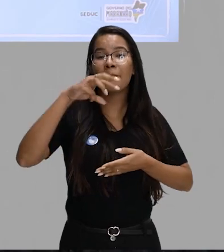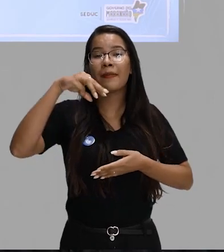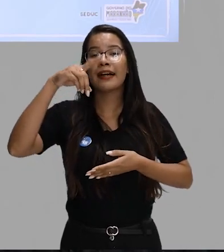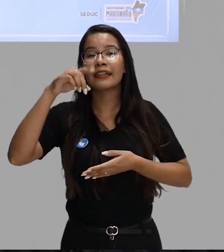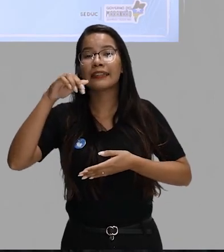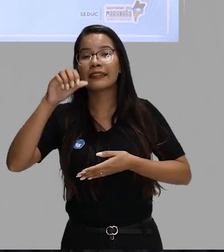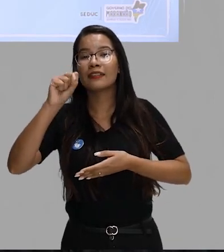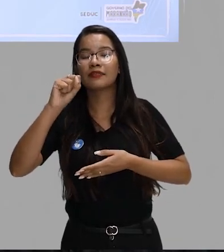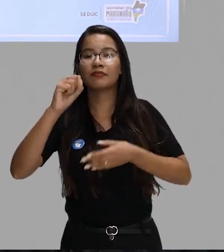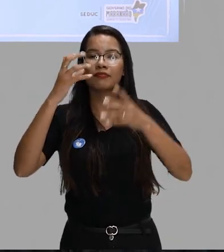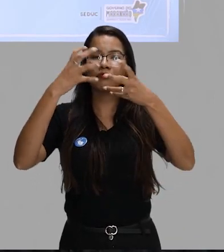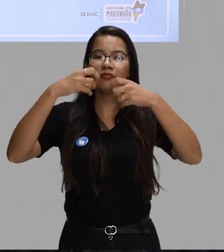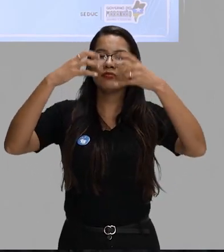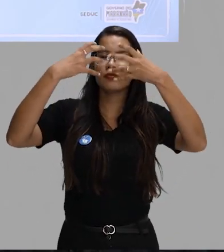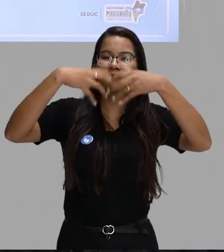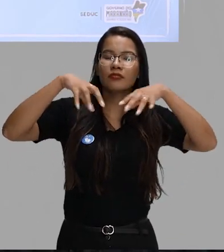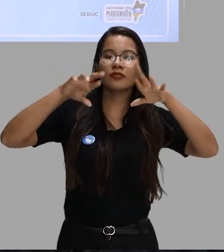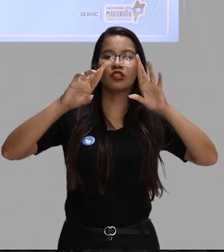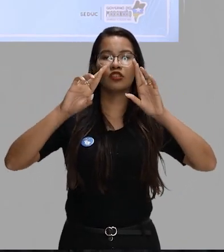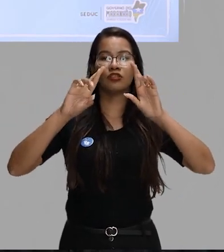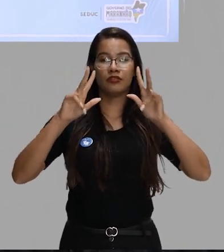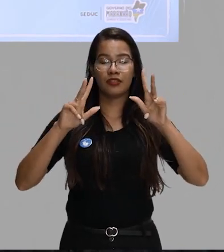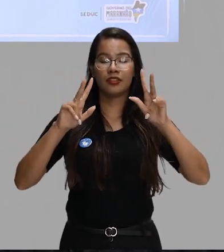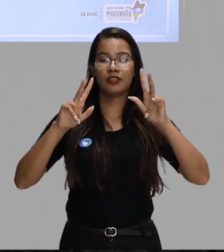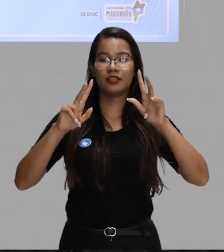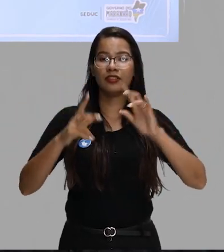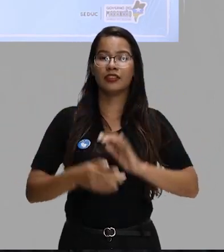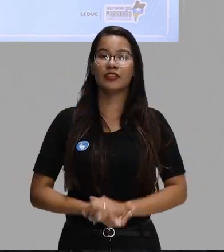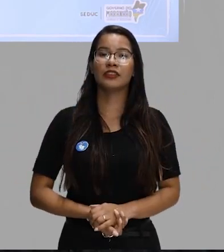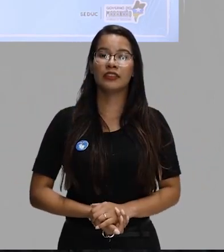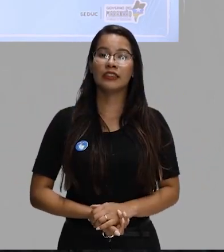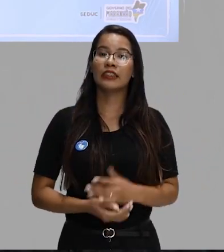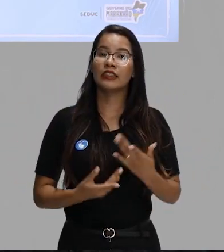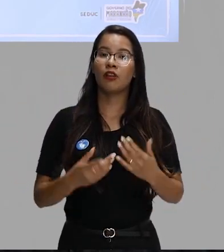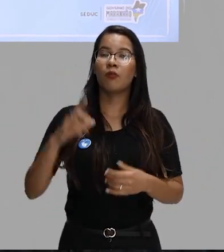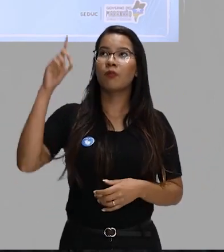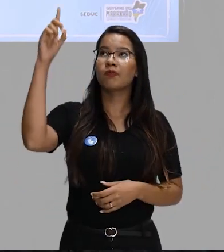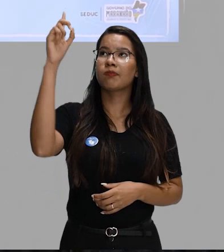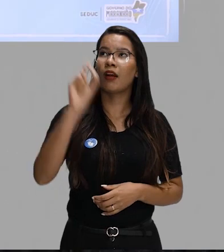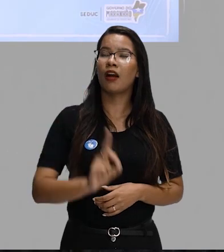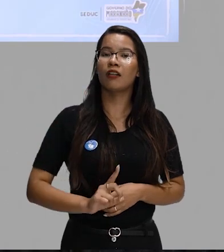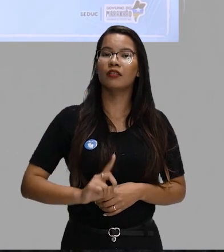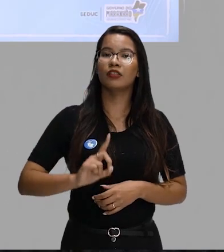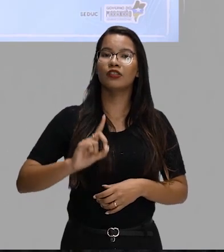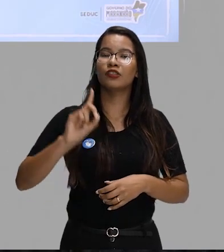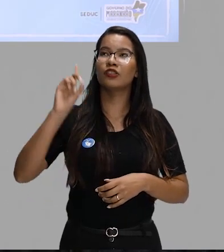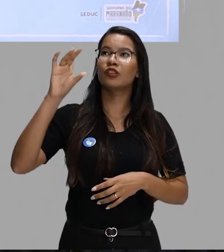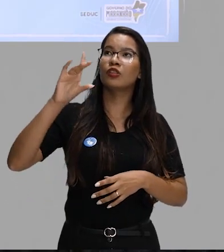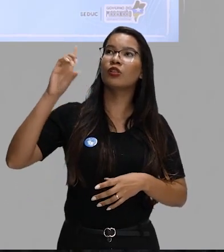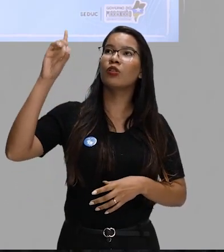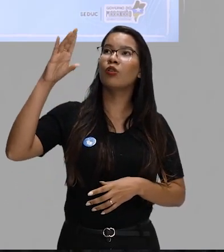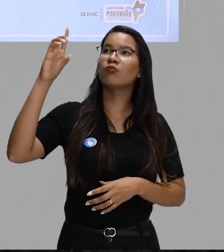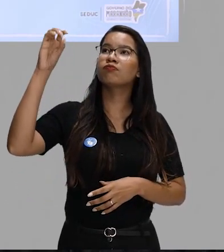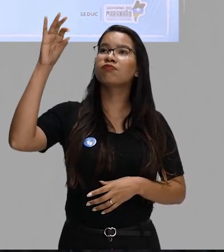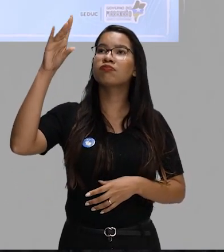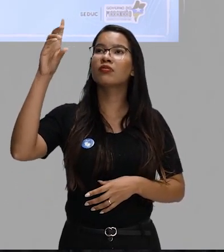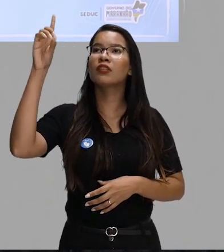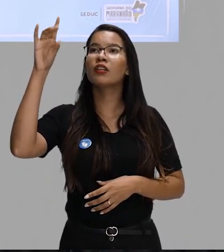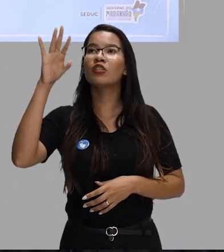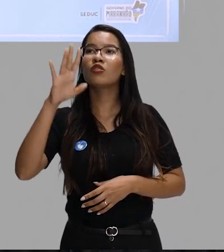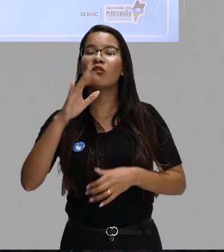Passando por várias camadas gasosas diferentes, certo? Esse raio de luz ele sofre desvios. Sofrendo